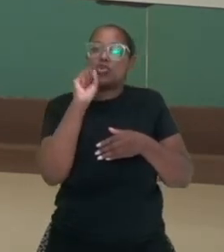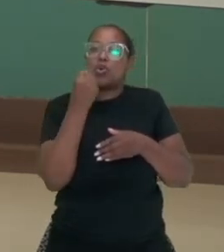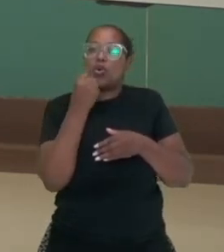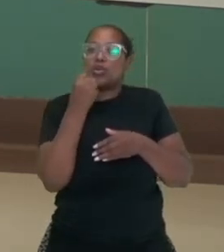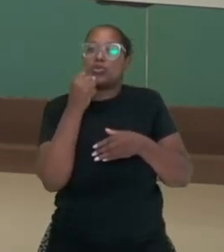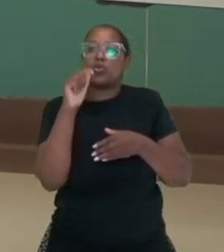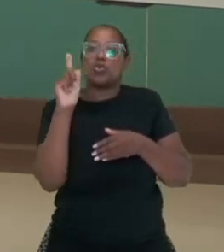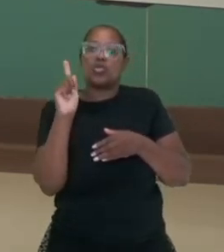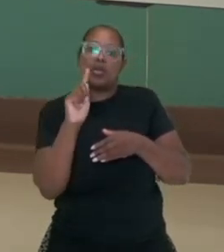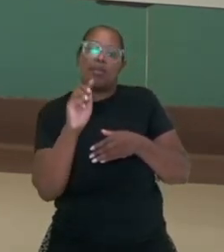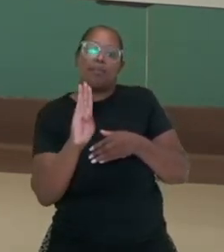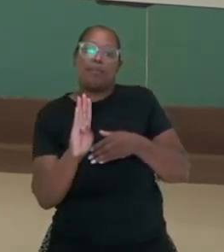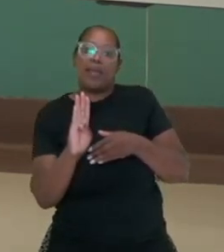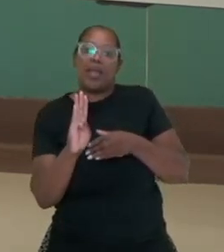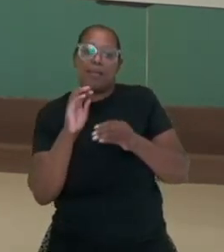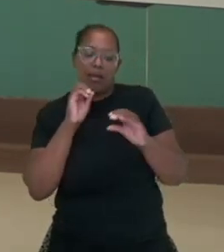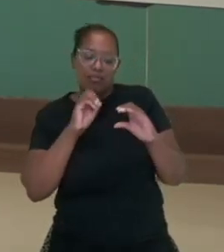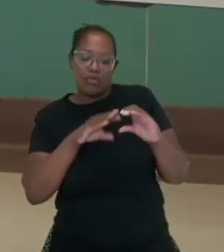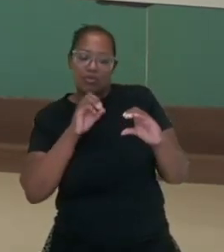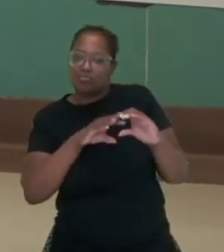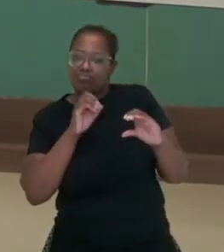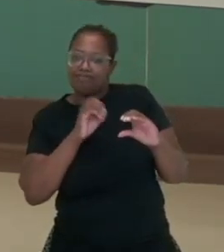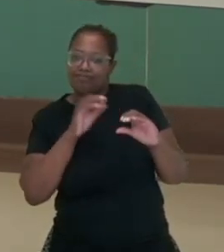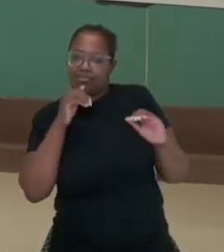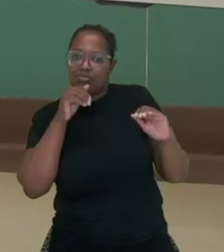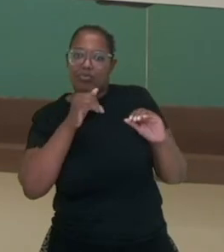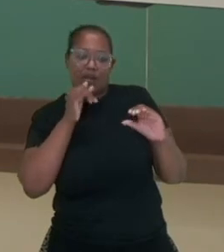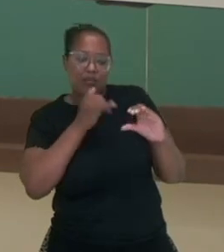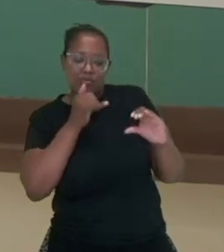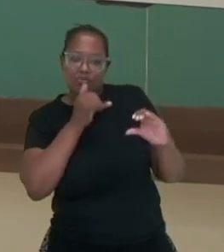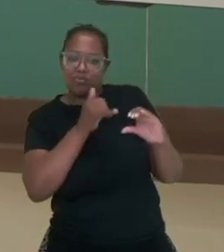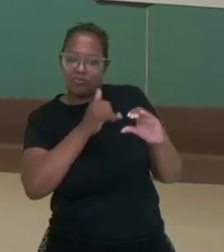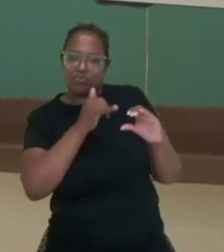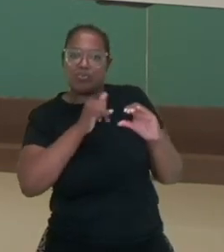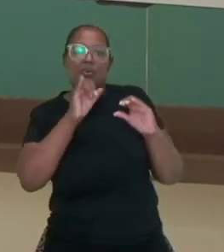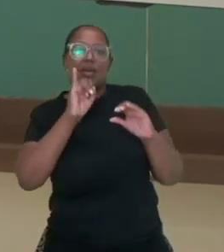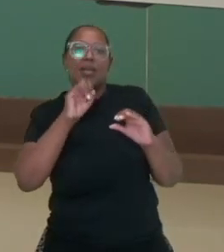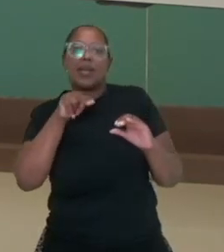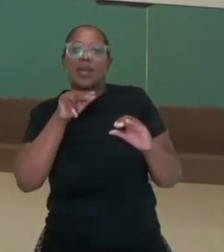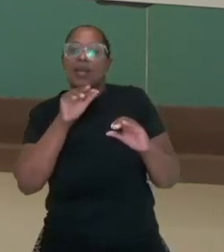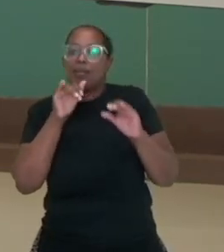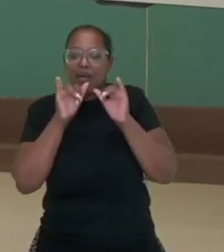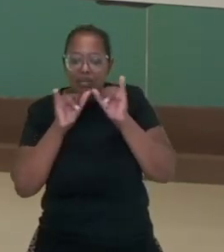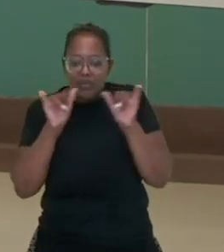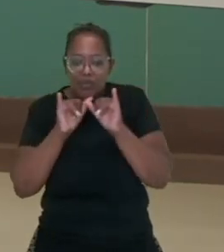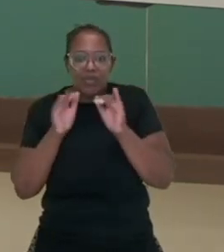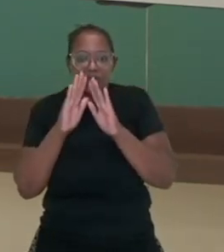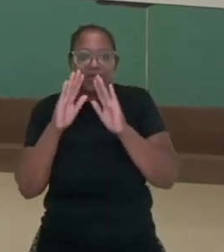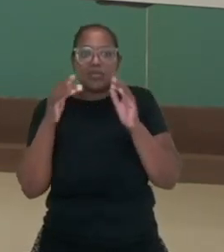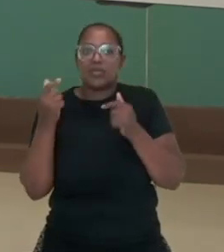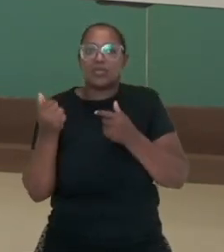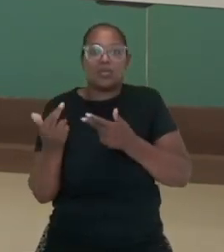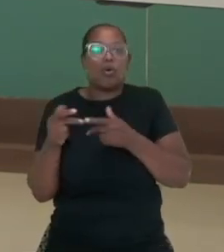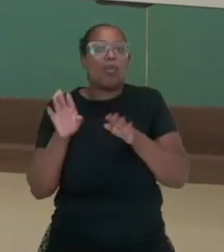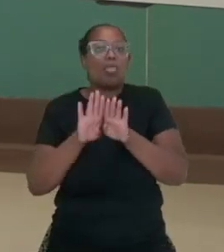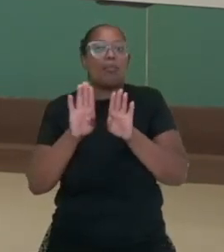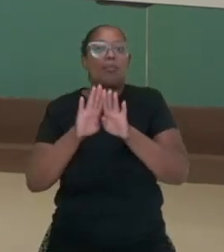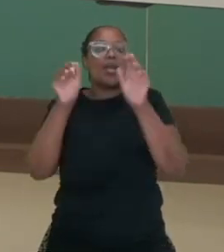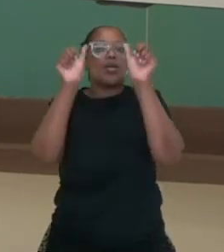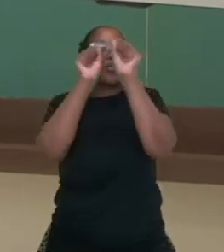de armazenamento, né? Isso é bastante coisa. Outra coisa que eles têm igual aos computadores é o